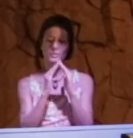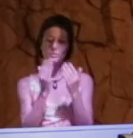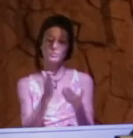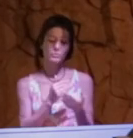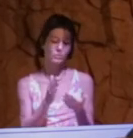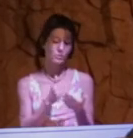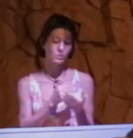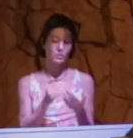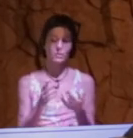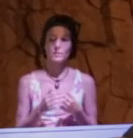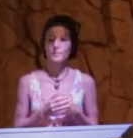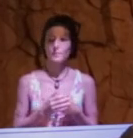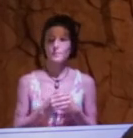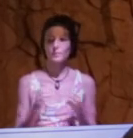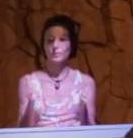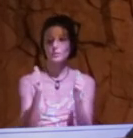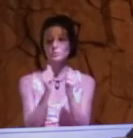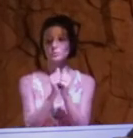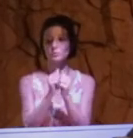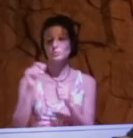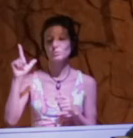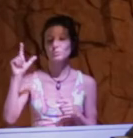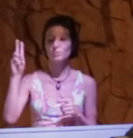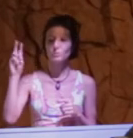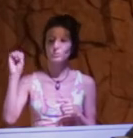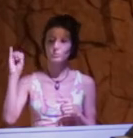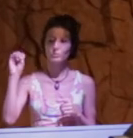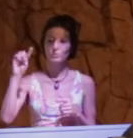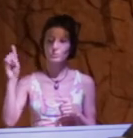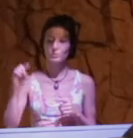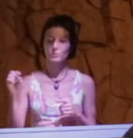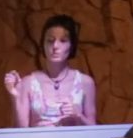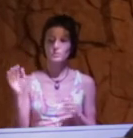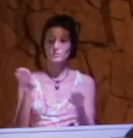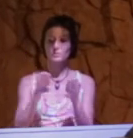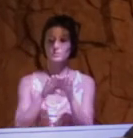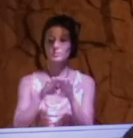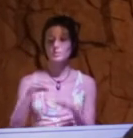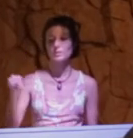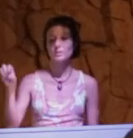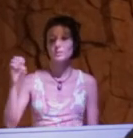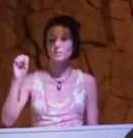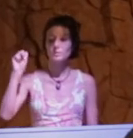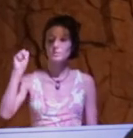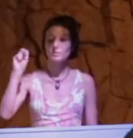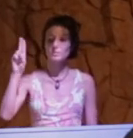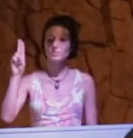né, nosso grande mestre, Luiz Rufino, do Rio de Janeiro, e a Sueli, lá do Piauí. Né, eu